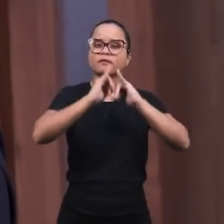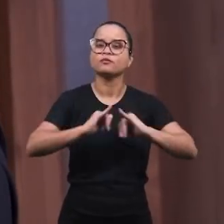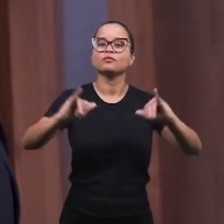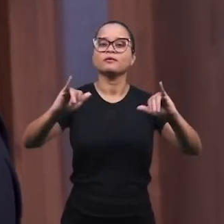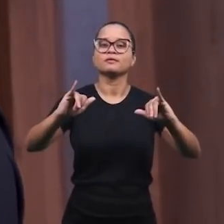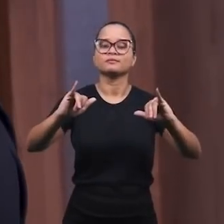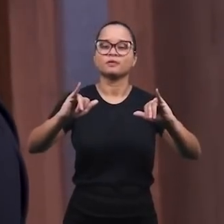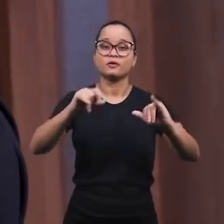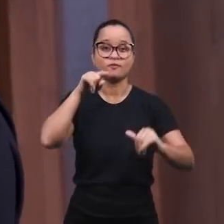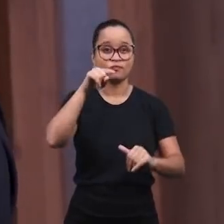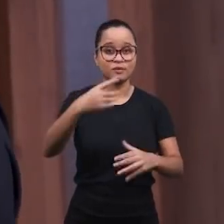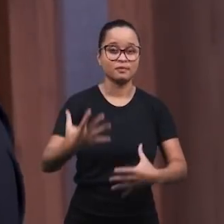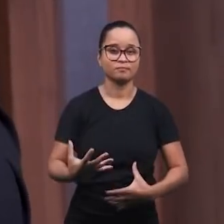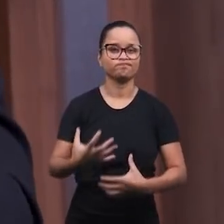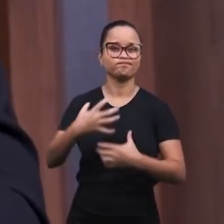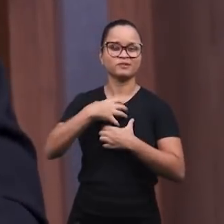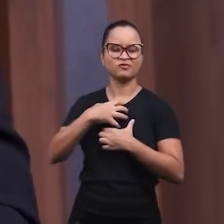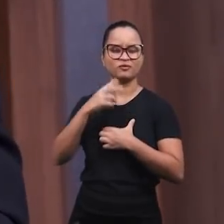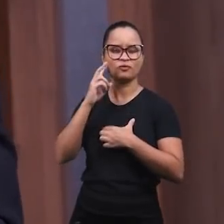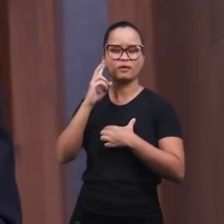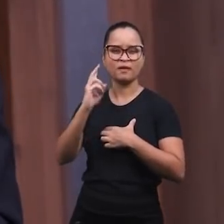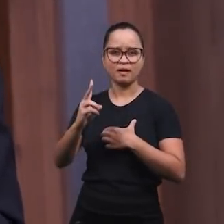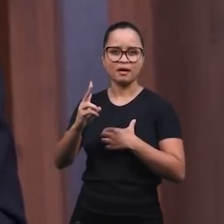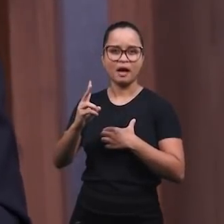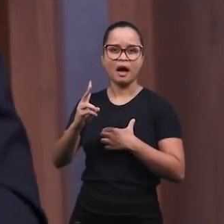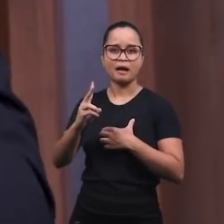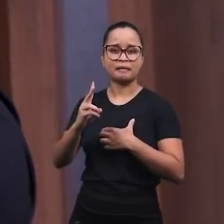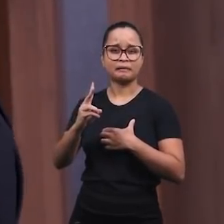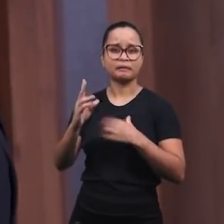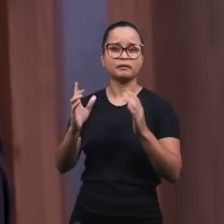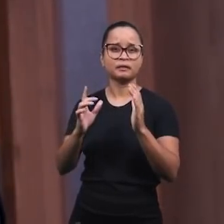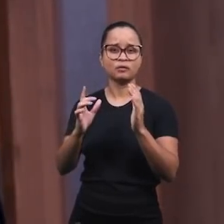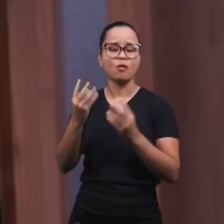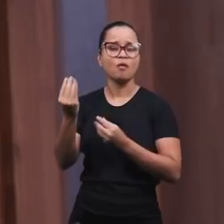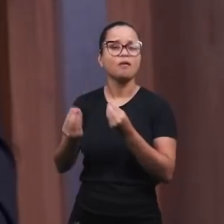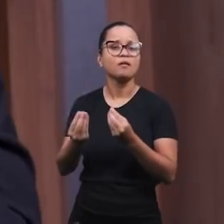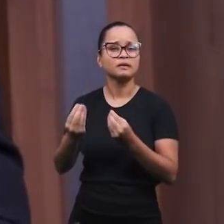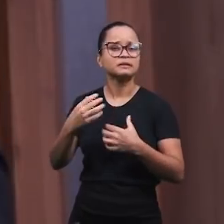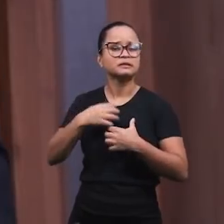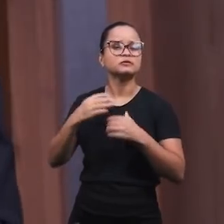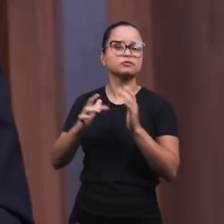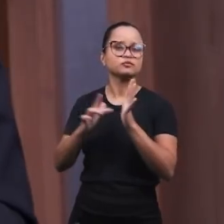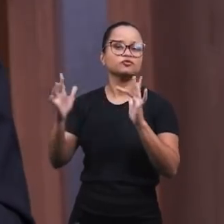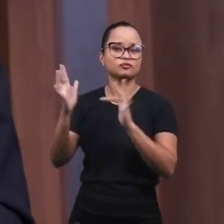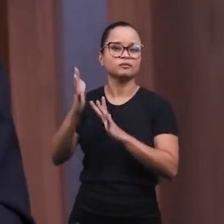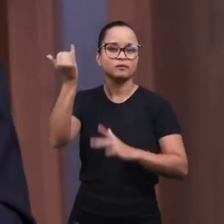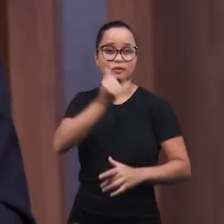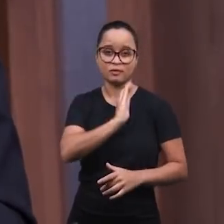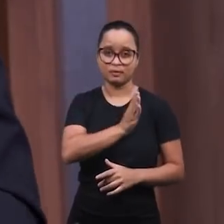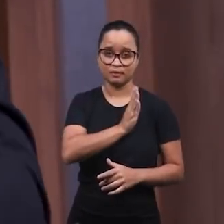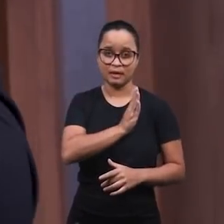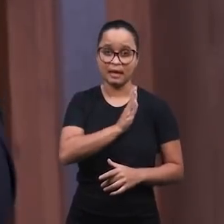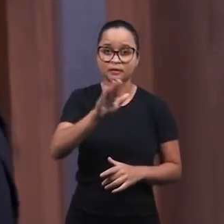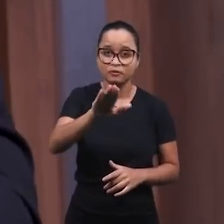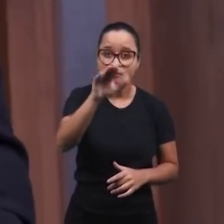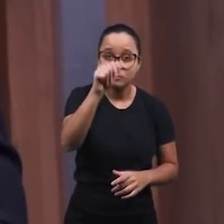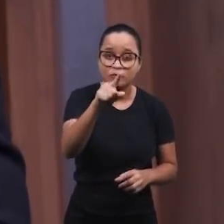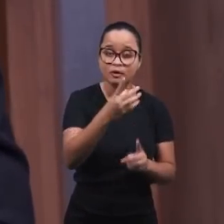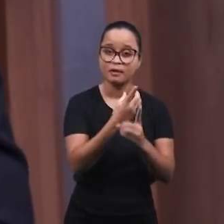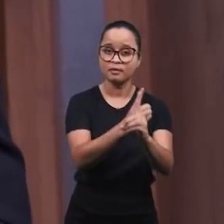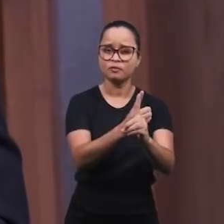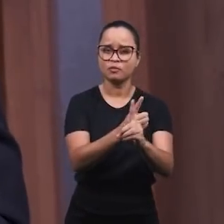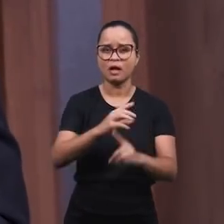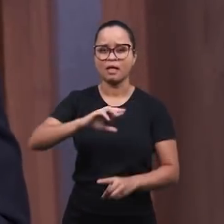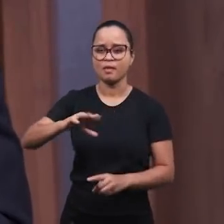falando e você está ouvindo a voz dEle. E Ele está te convidando a ser discípulo e não multidão. E eu quero te fazer